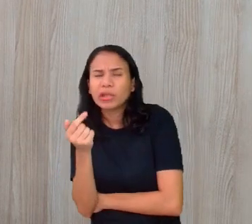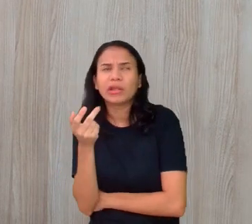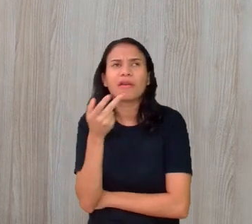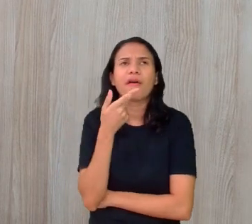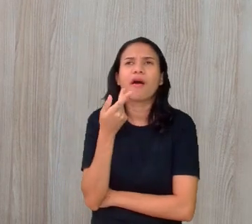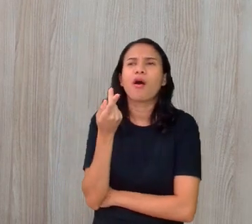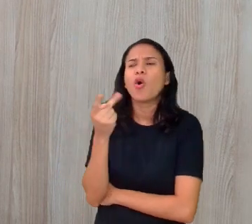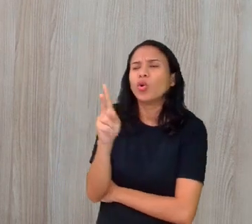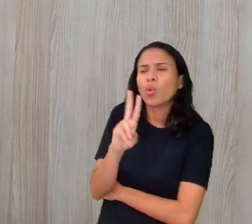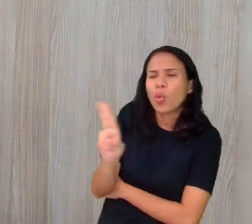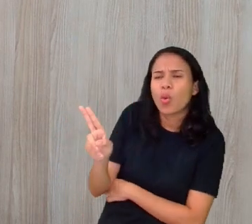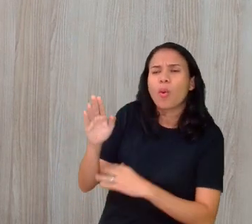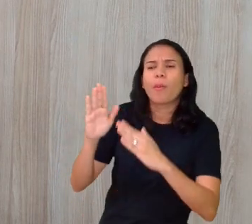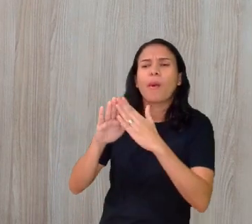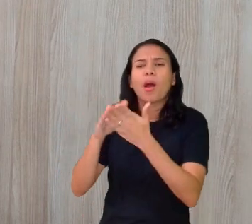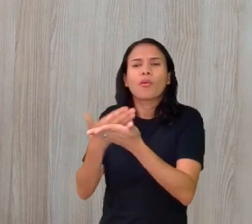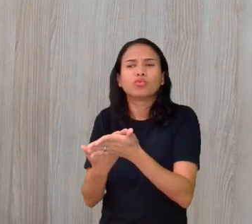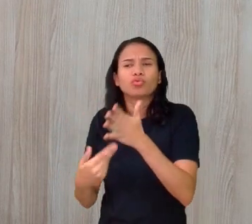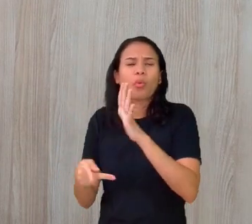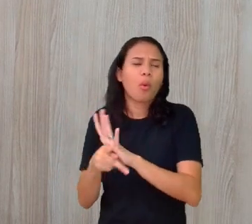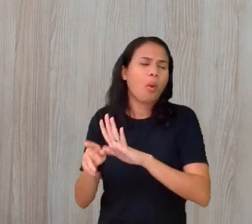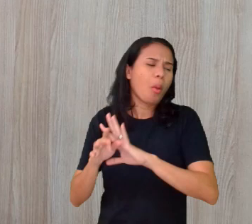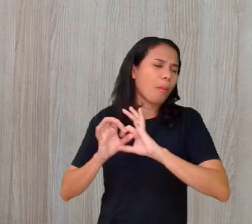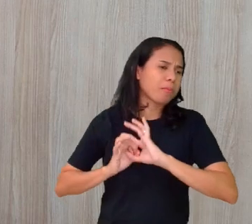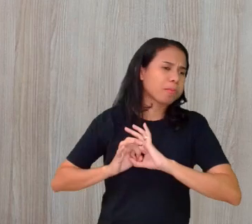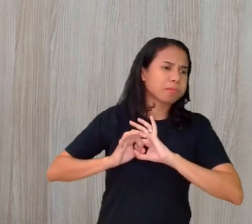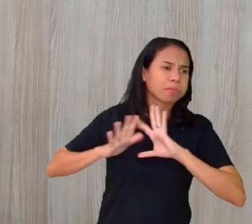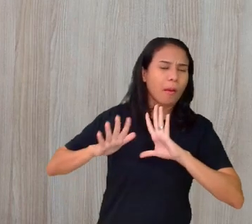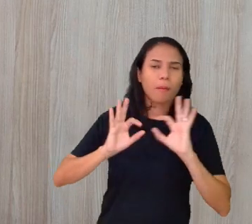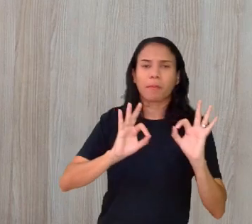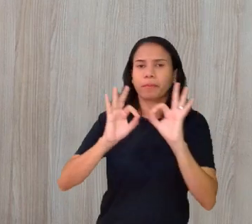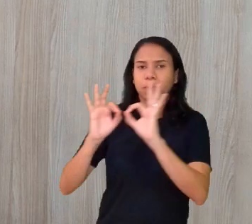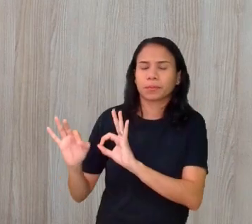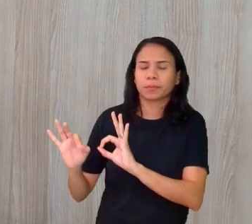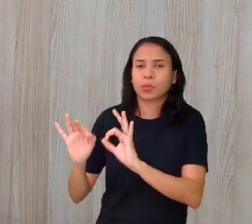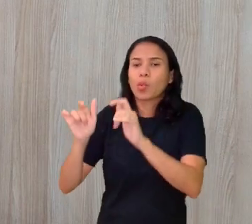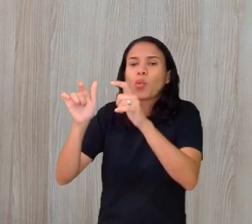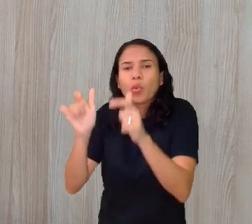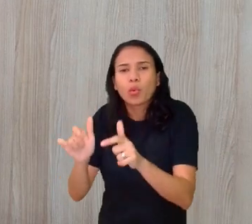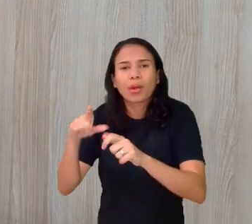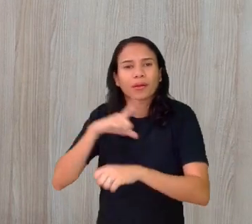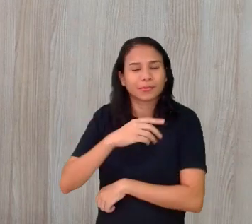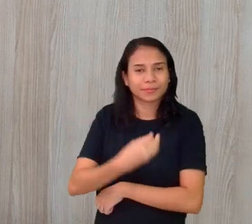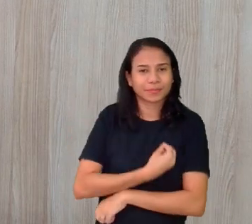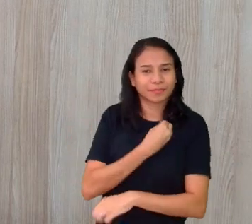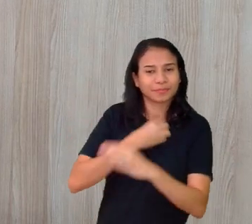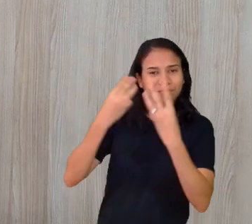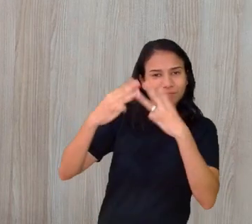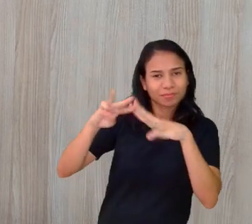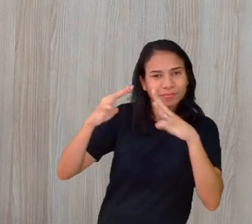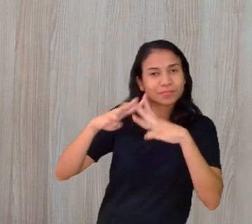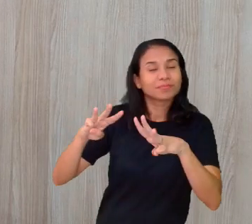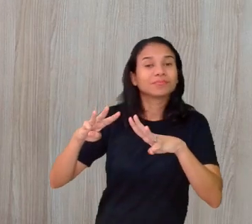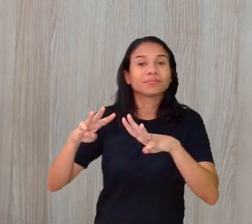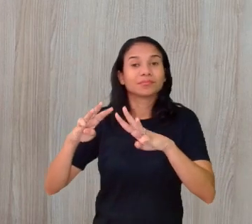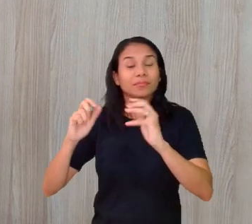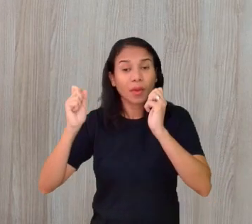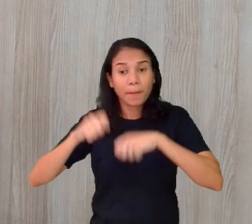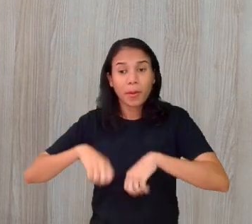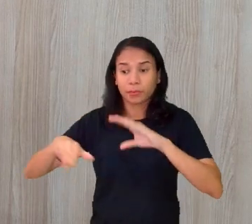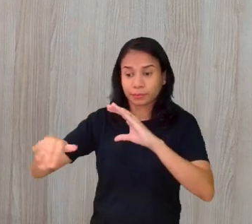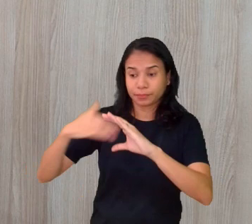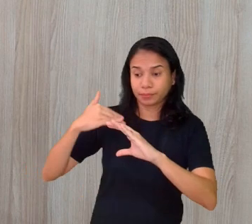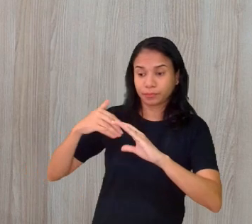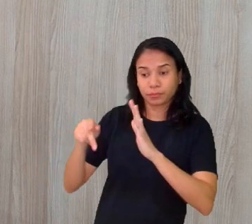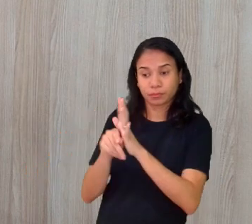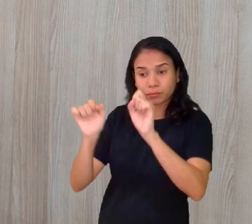seu nome, a escola de onde você está assistindo, né? Onde você está matriculado, matriculada. Vai chegar aqui